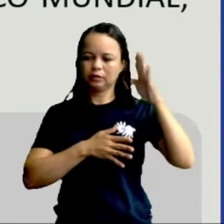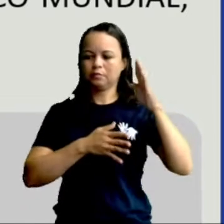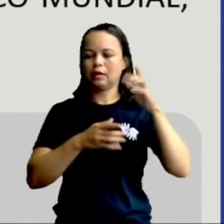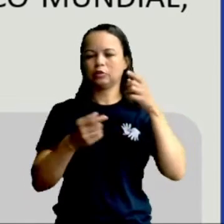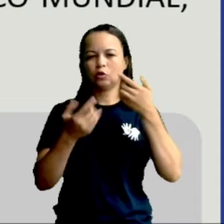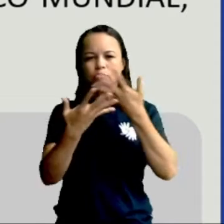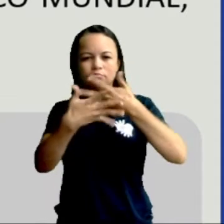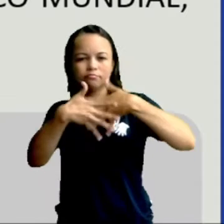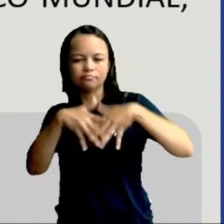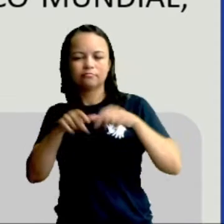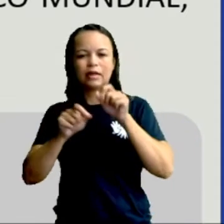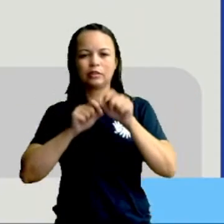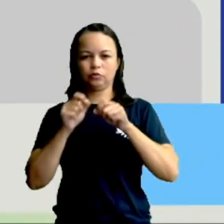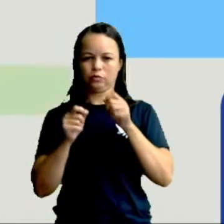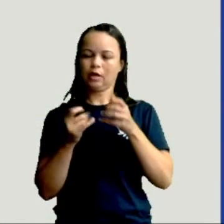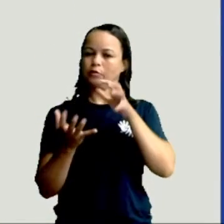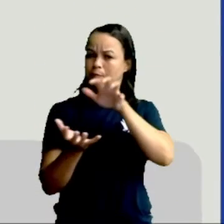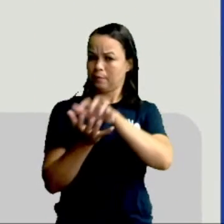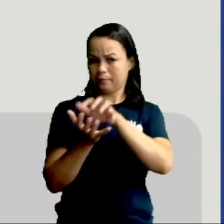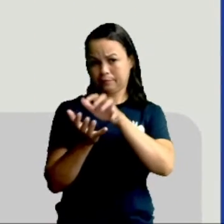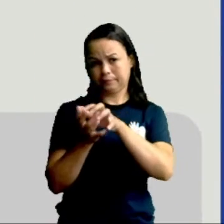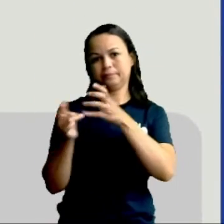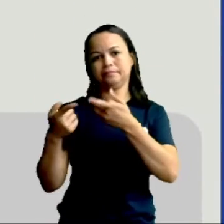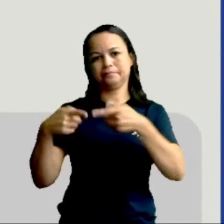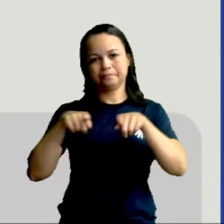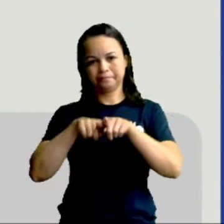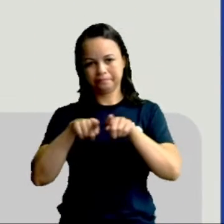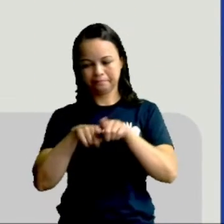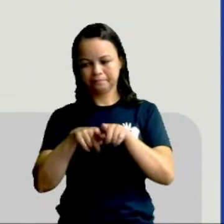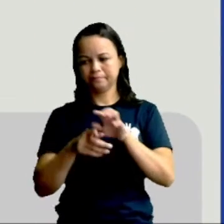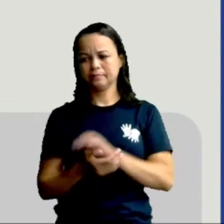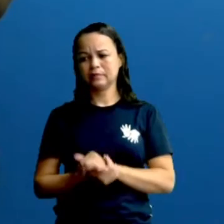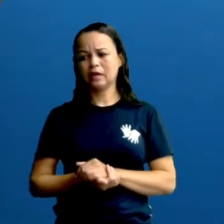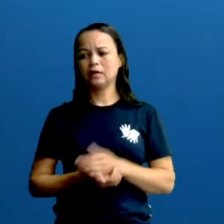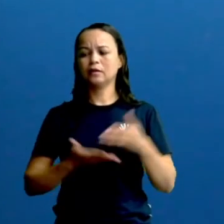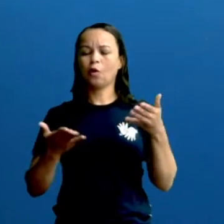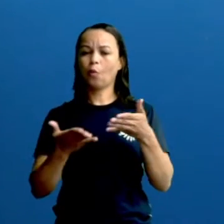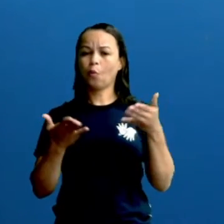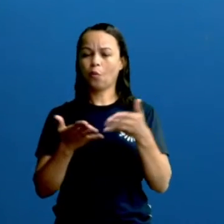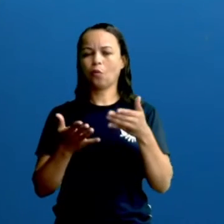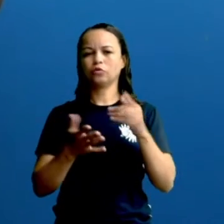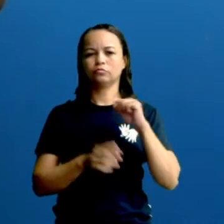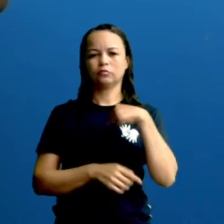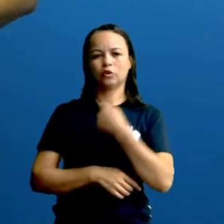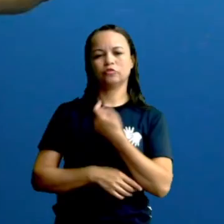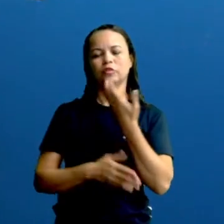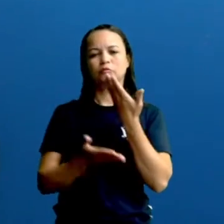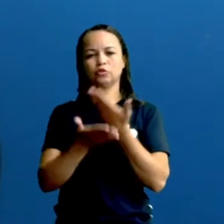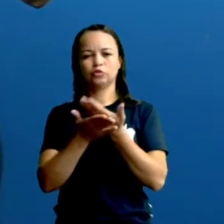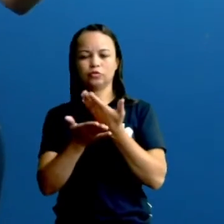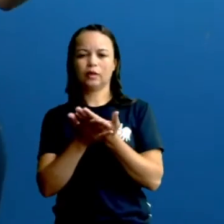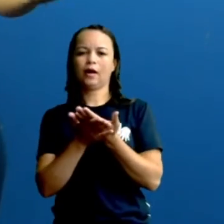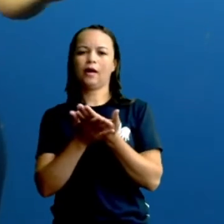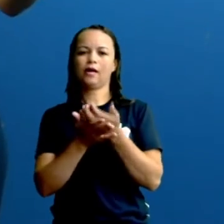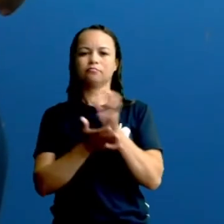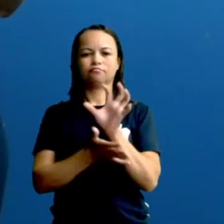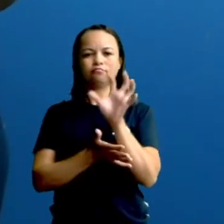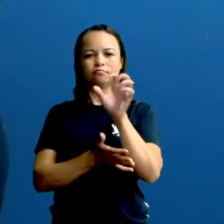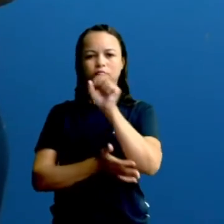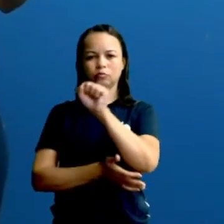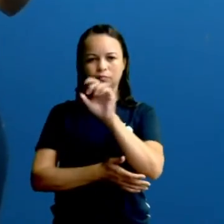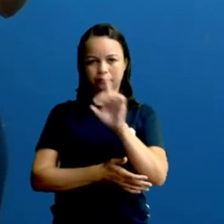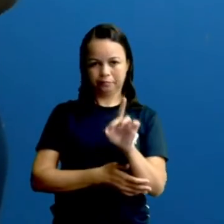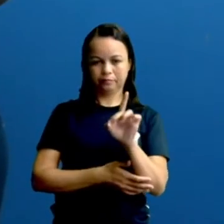de Pernambuco. Então, o que é que nós vamos estudar hoje? Nós vamos estudar a região Sudeste. Lembra que